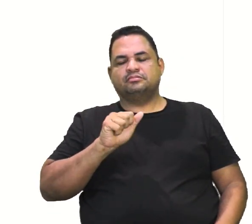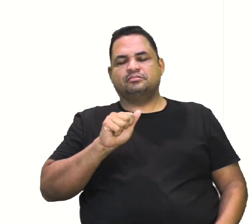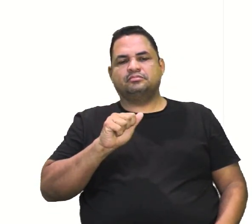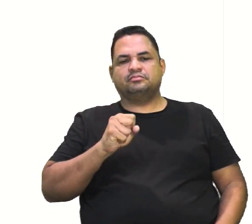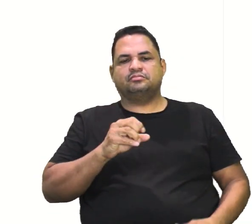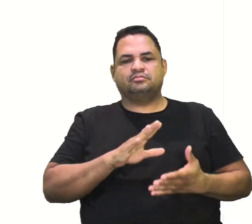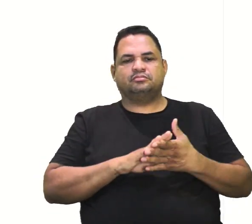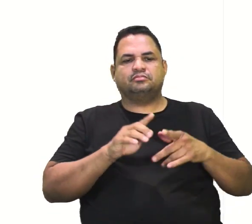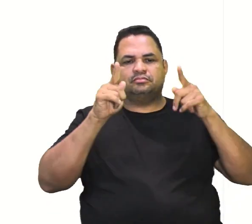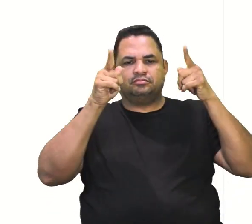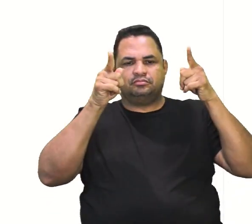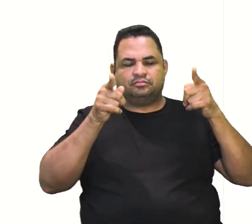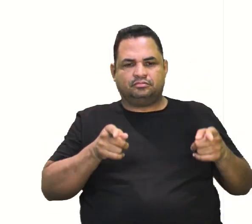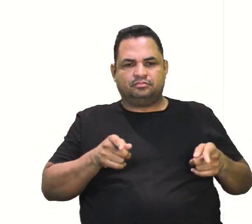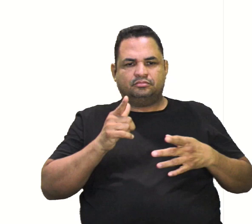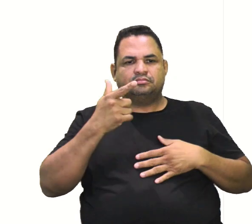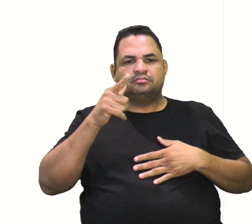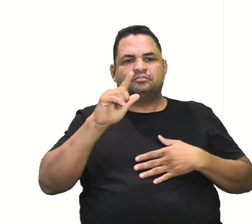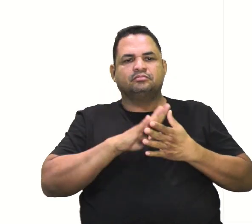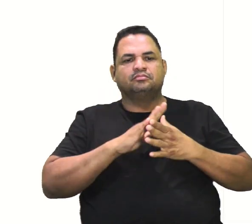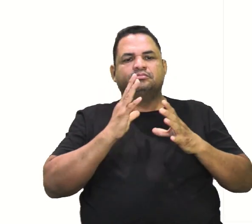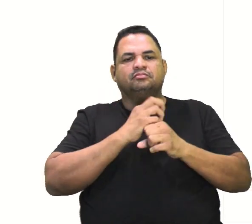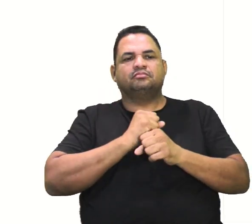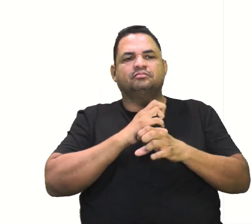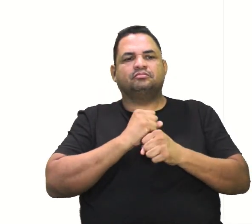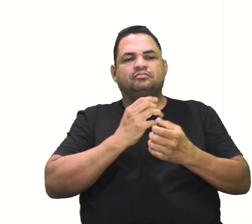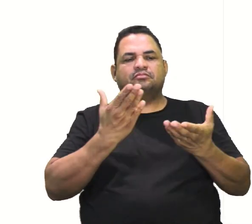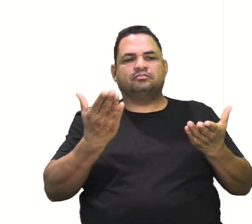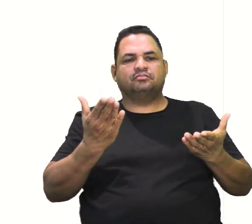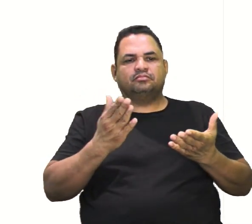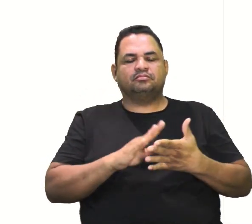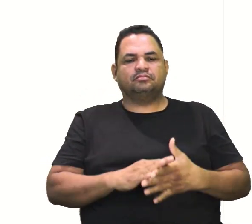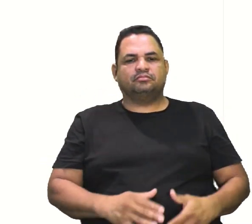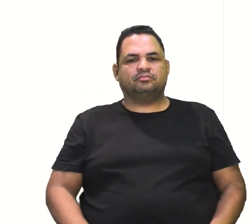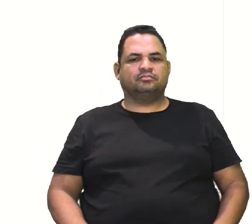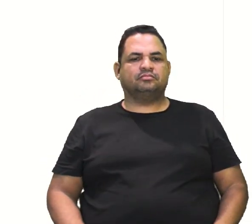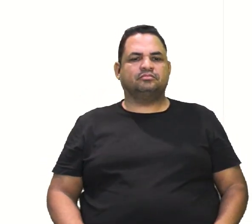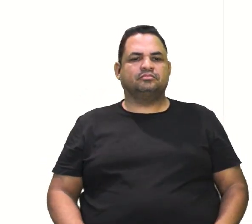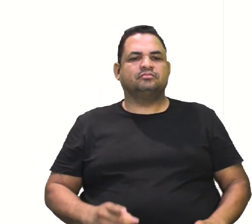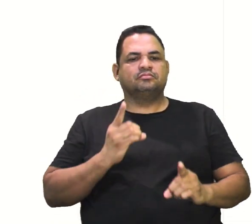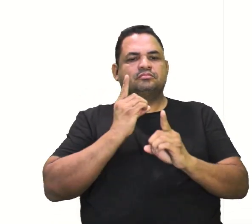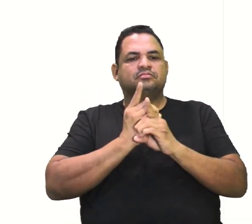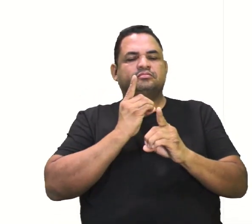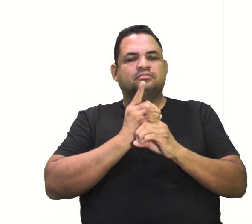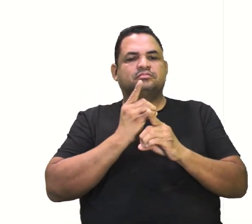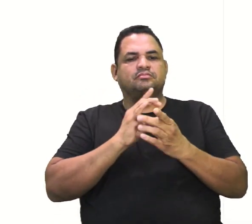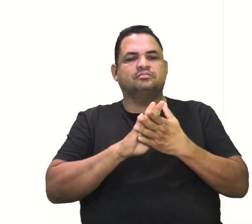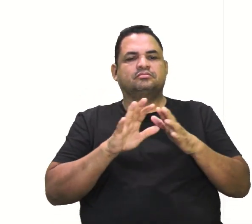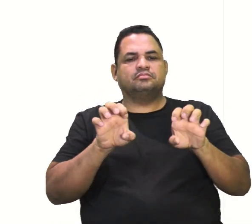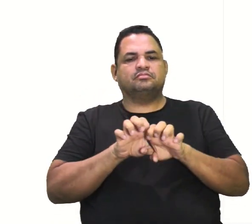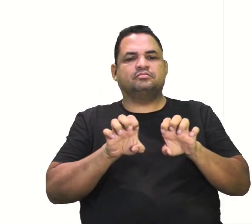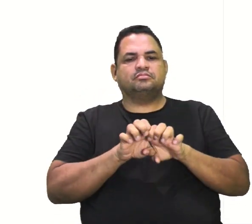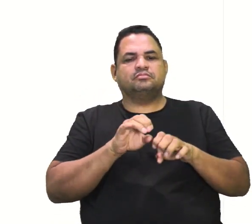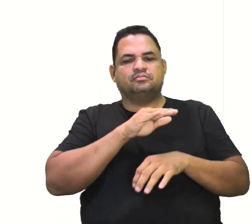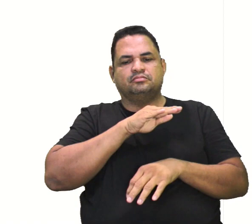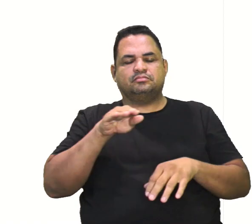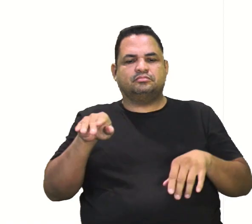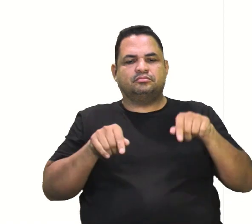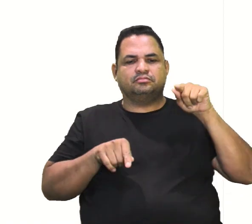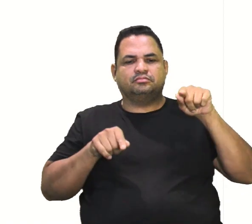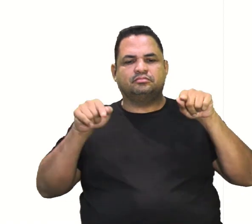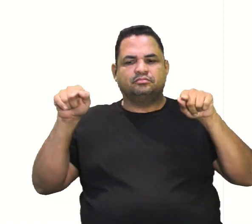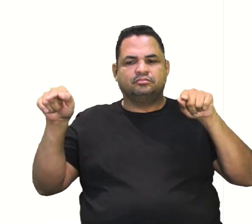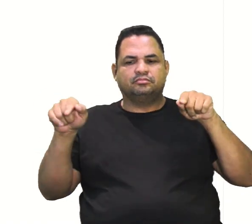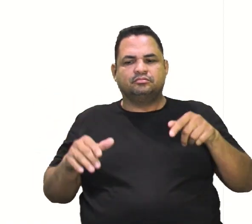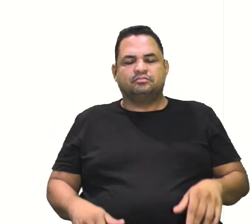nossa matriz e aí a gente consegue resolver e calcular e achar, né? Encontrar a equação da reta que passa por